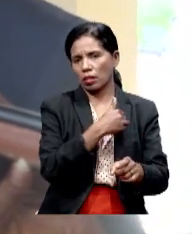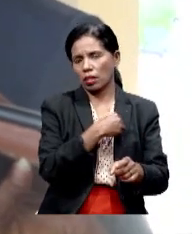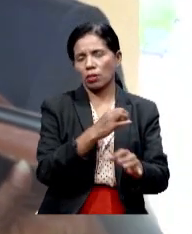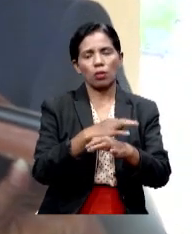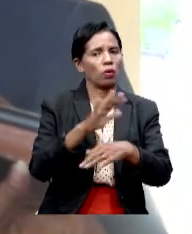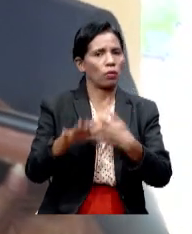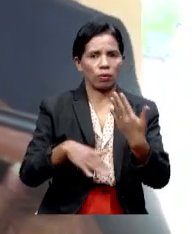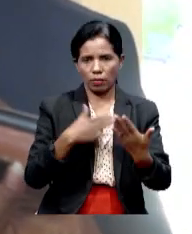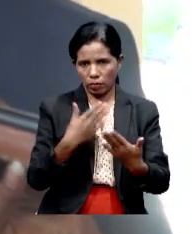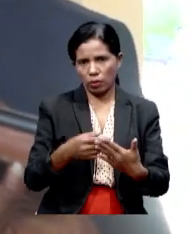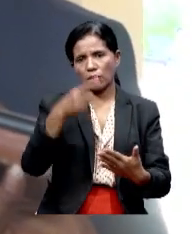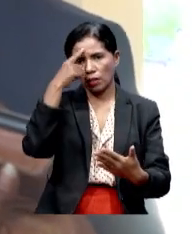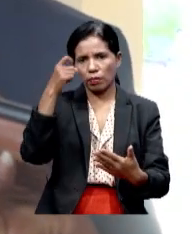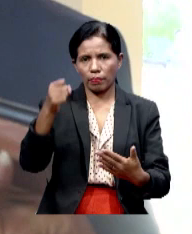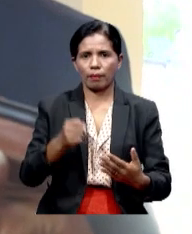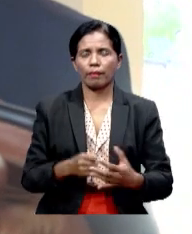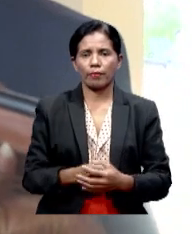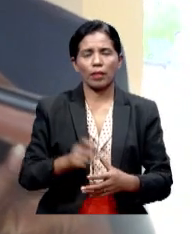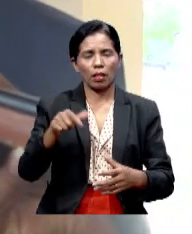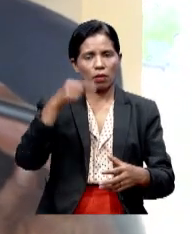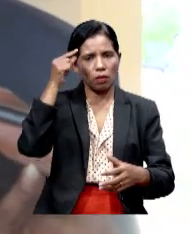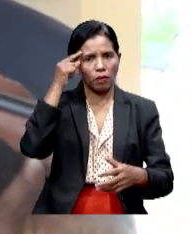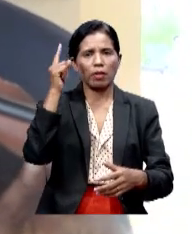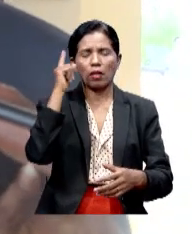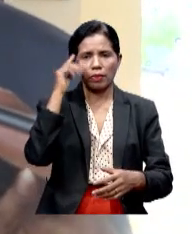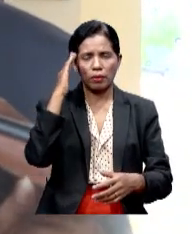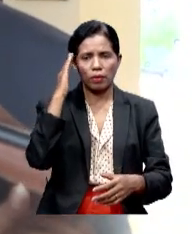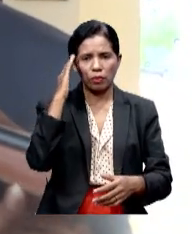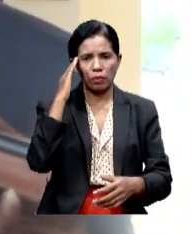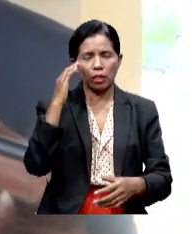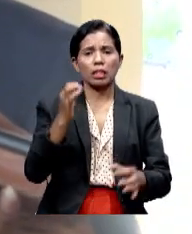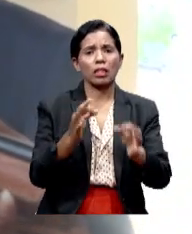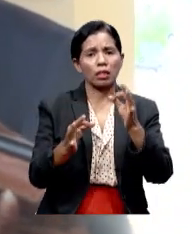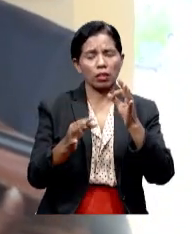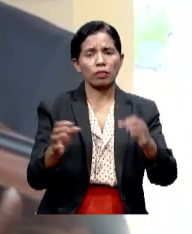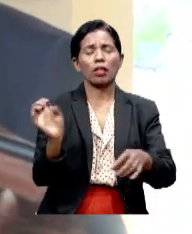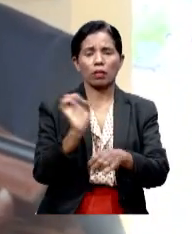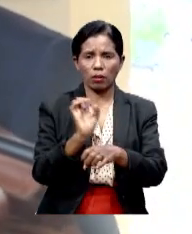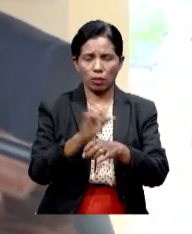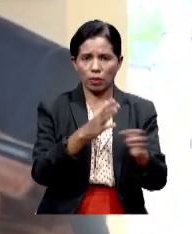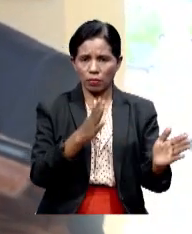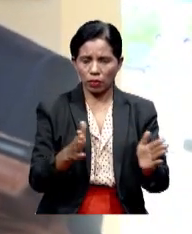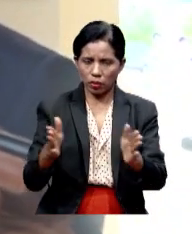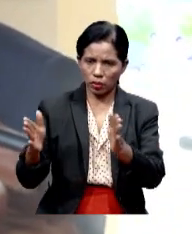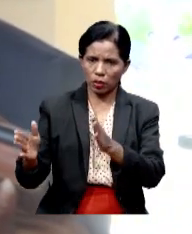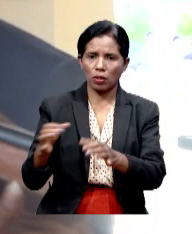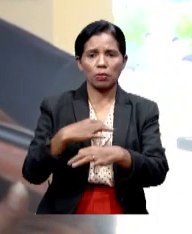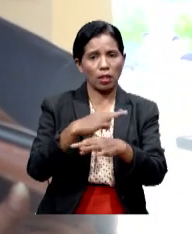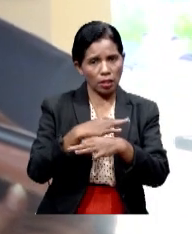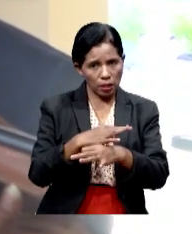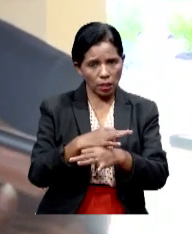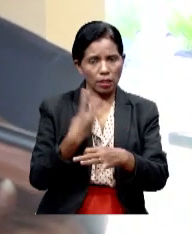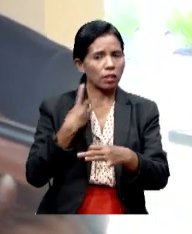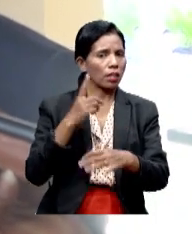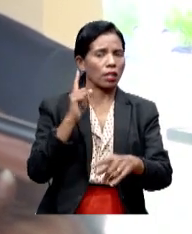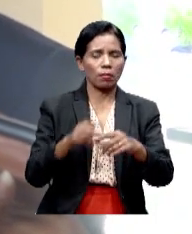hotu. Tamane maka governo hanoin ka taksi ekonomia iha prosesu recuperasaun, ita la bele